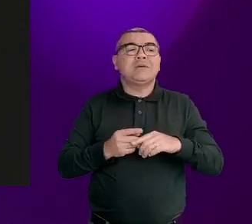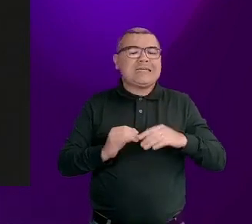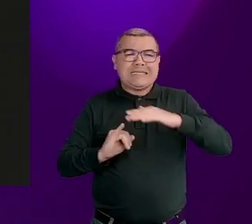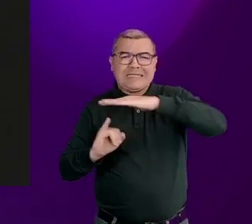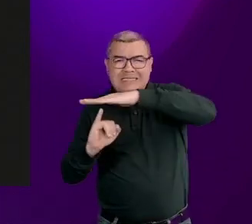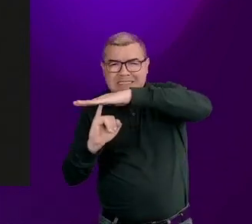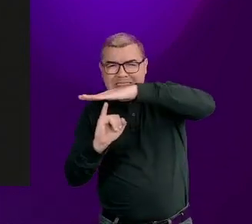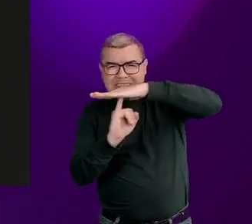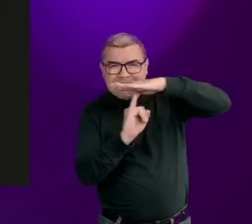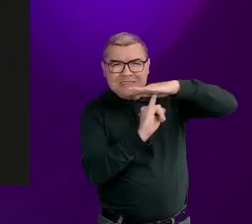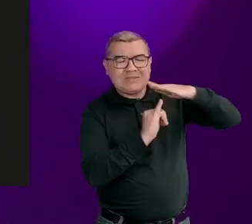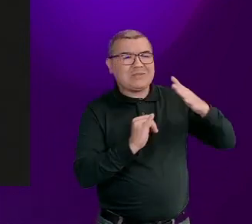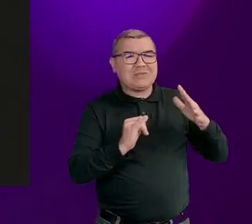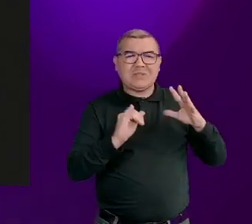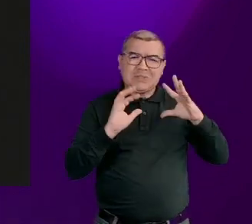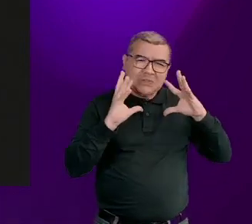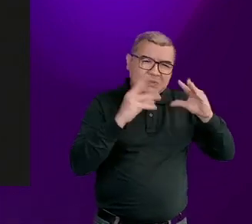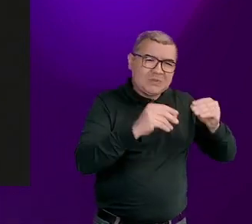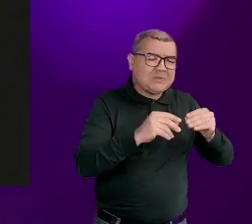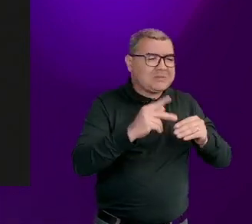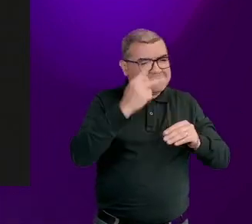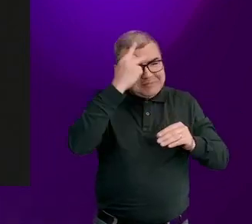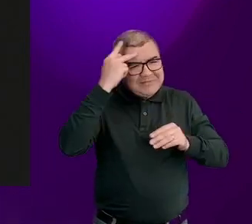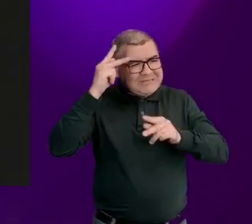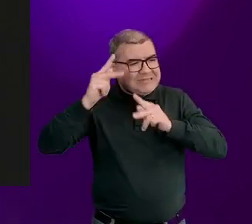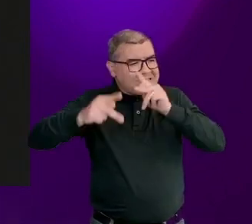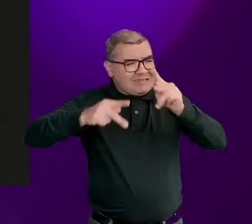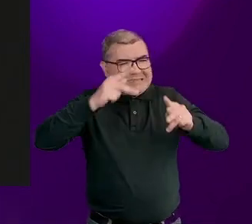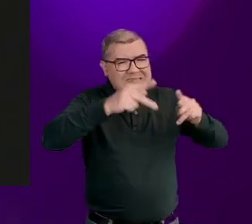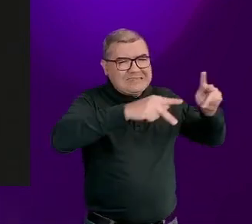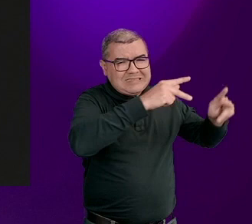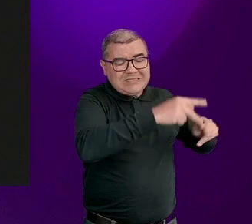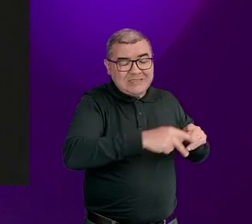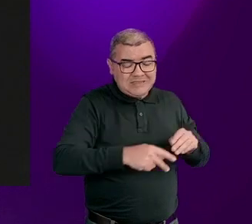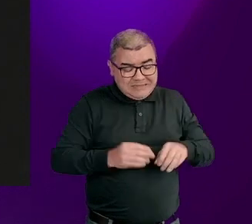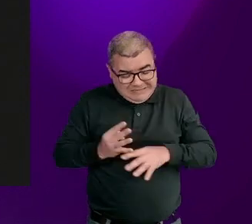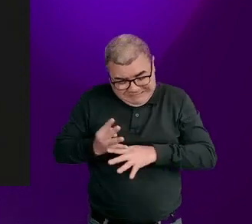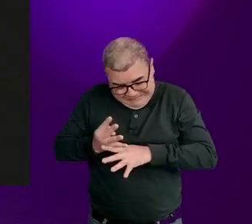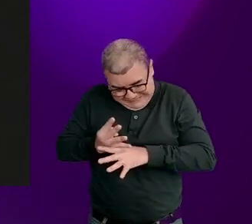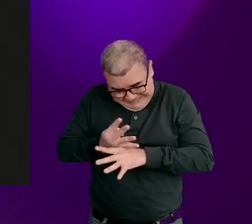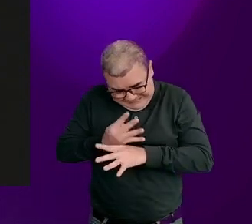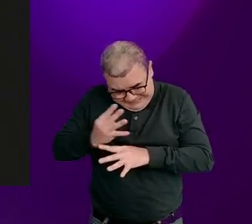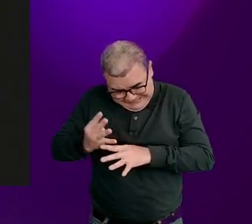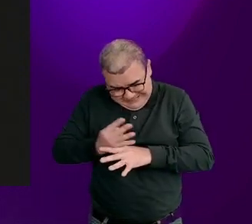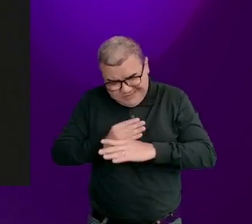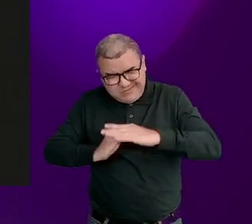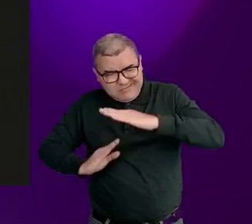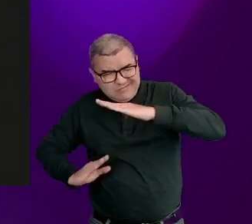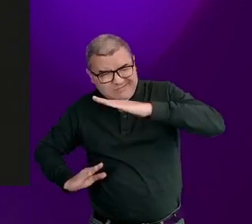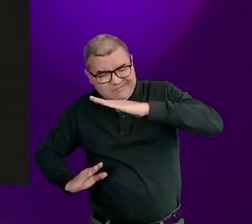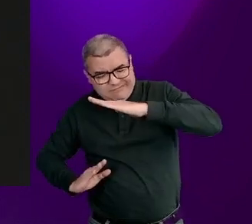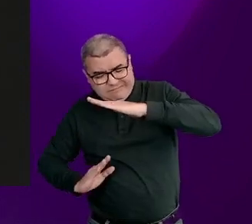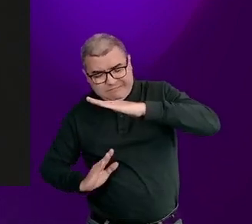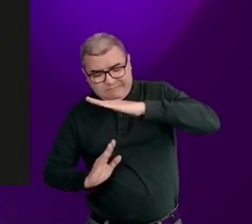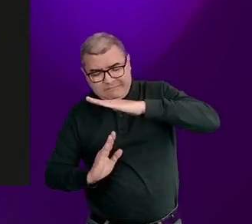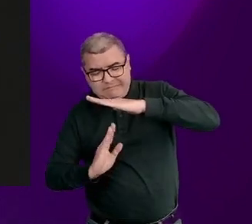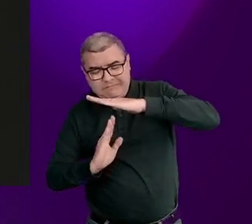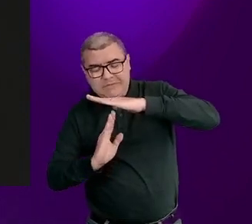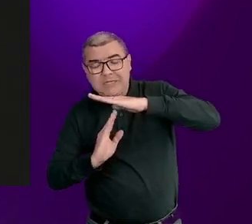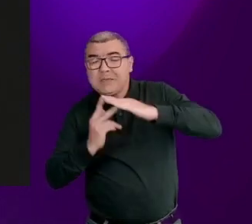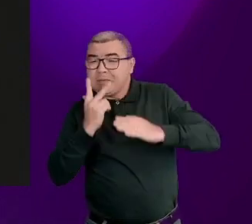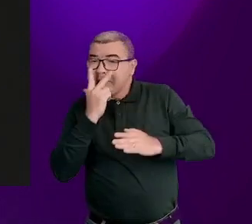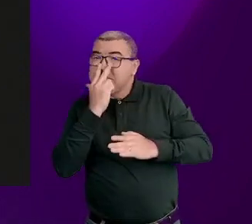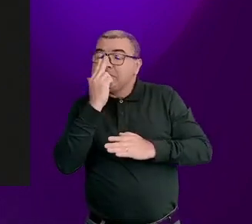Das instituições e de nós como pessoas, ela foi exigida ao extremo, quer dizer, nós fomos levados